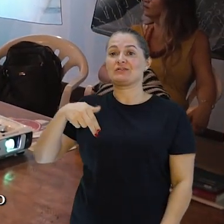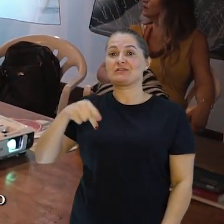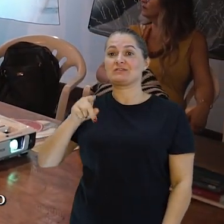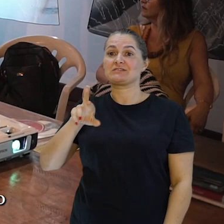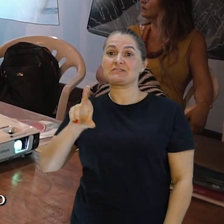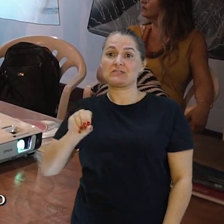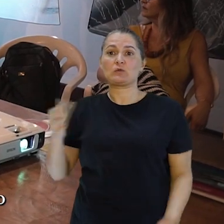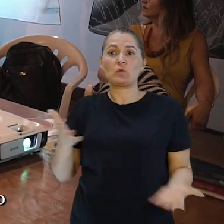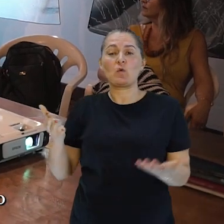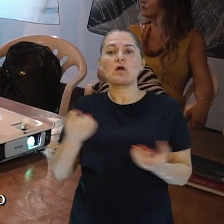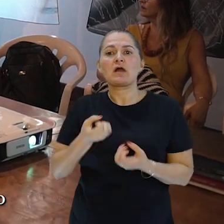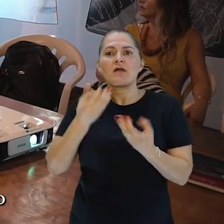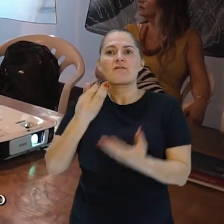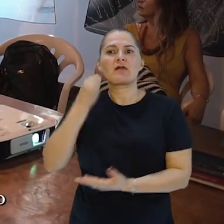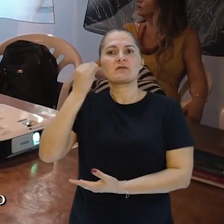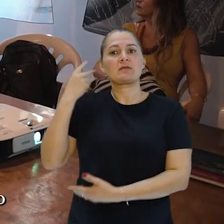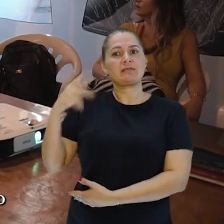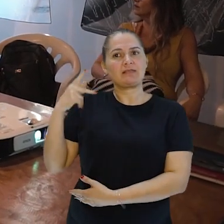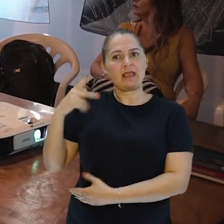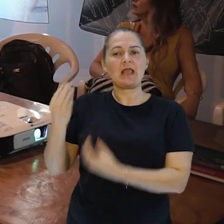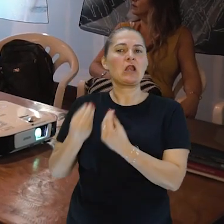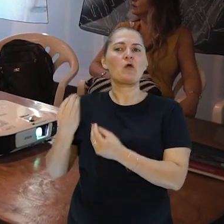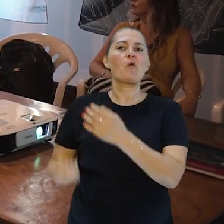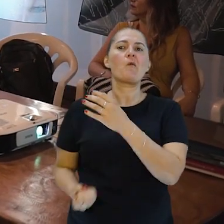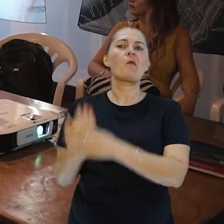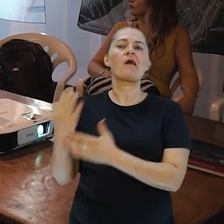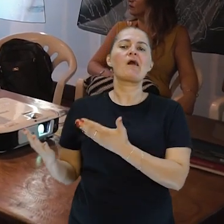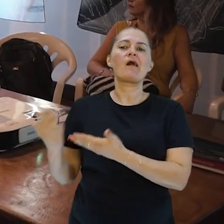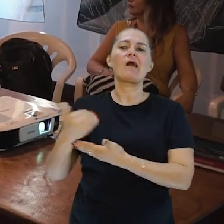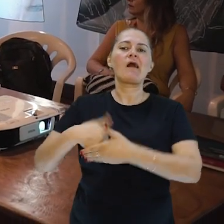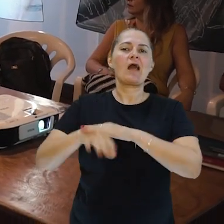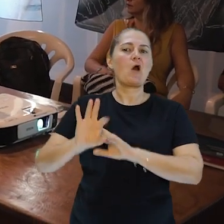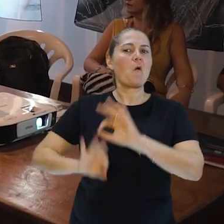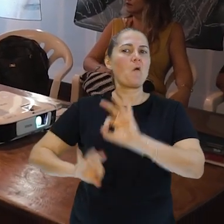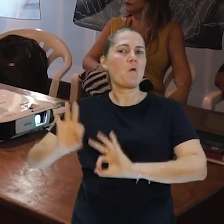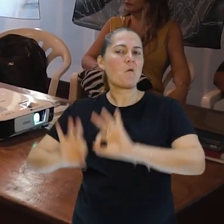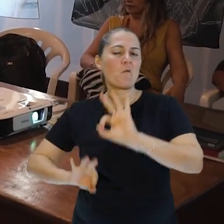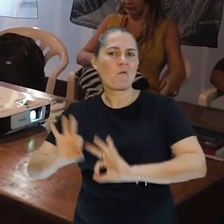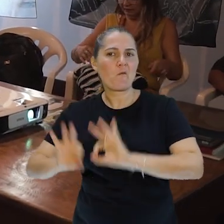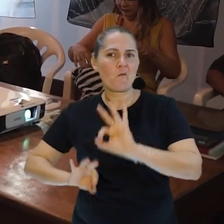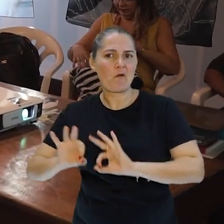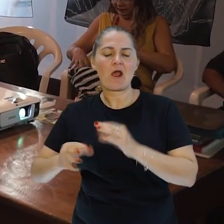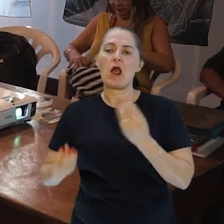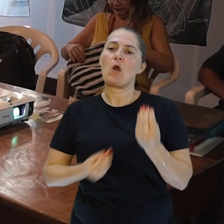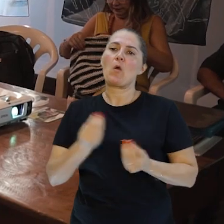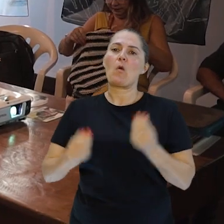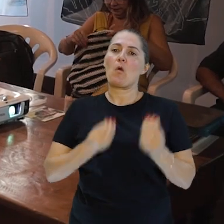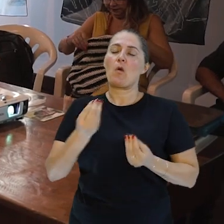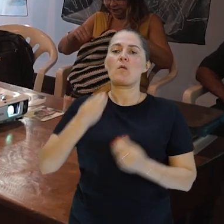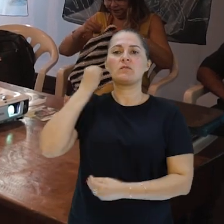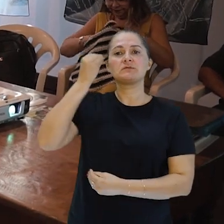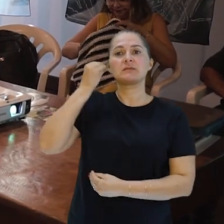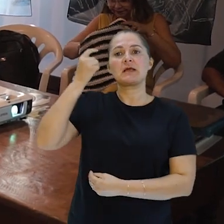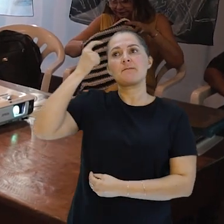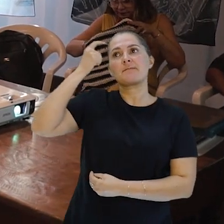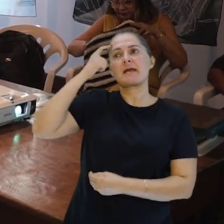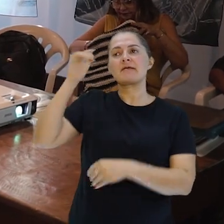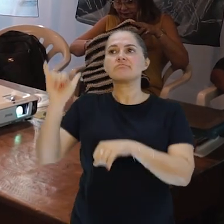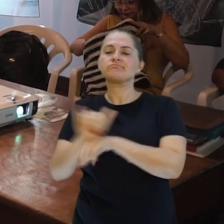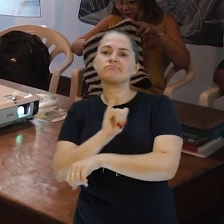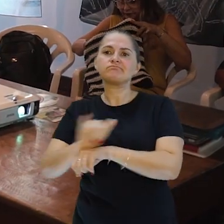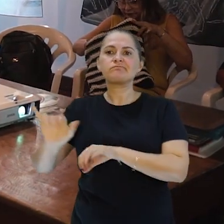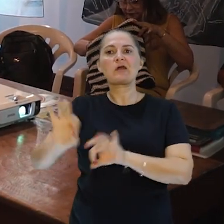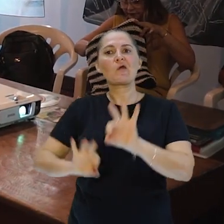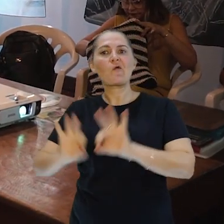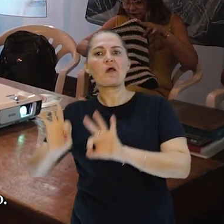um pouco da experiência que ele teve na construção desse acervo, como que está sendo a experiência de pensar as formas